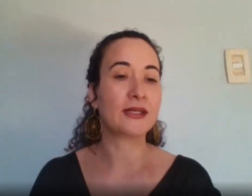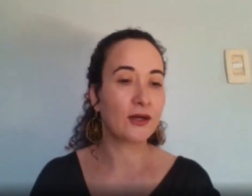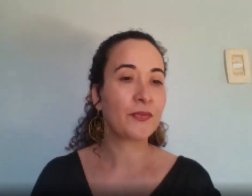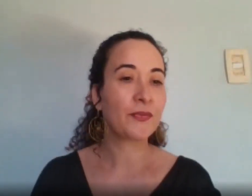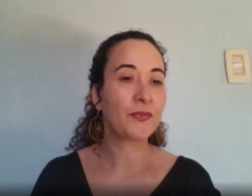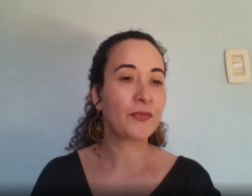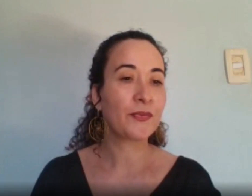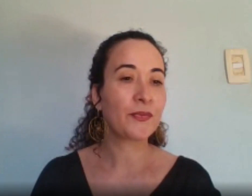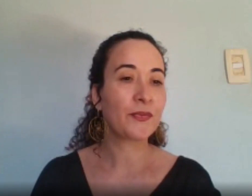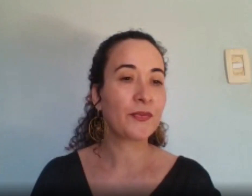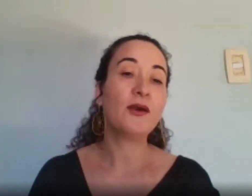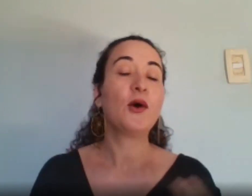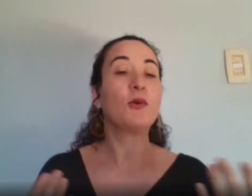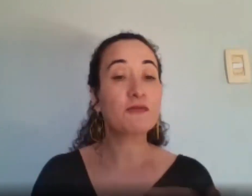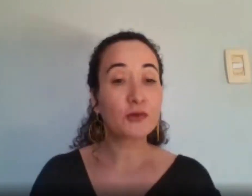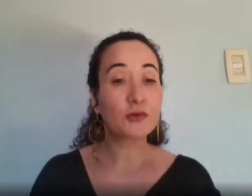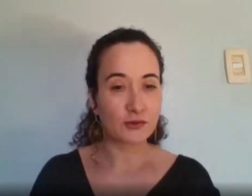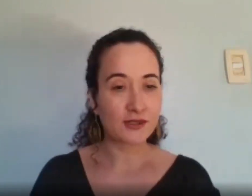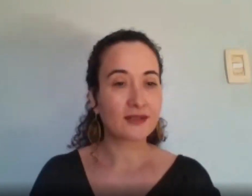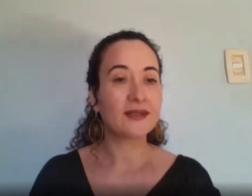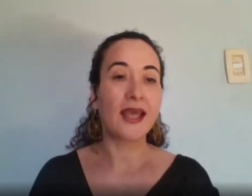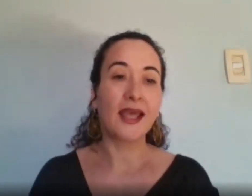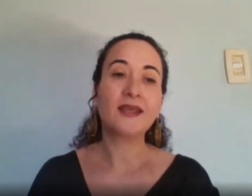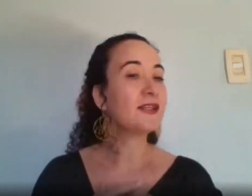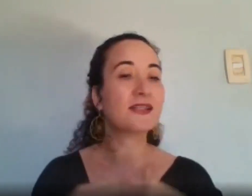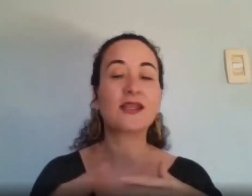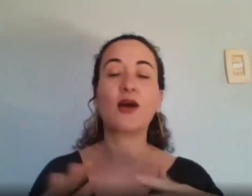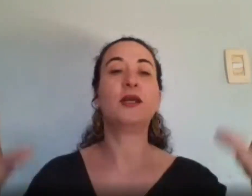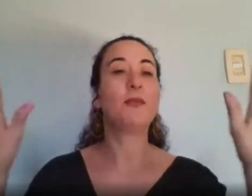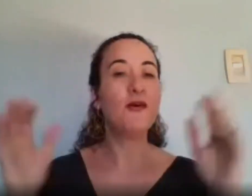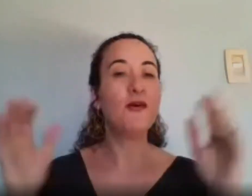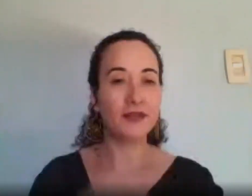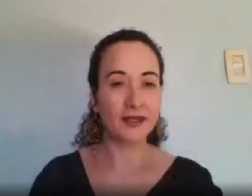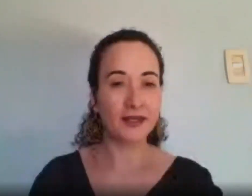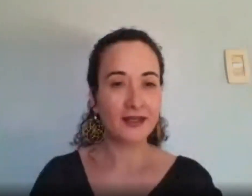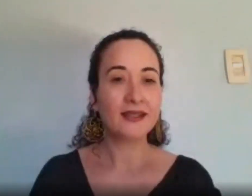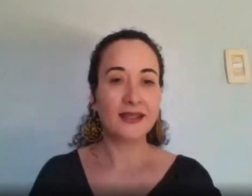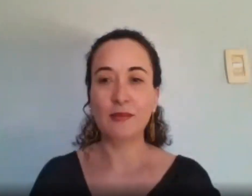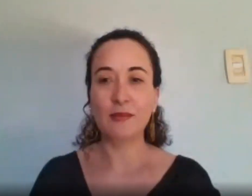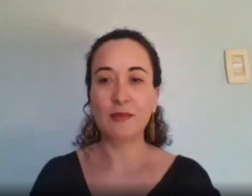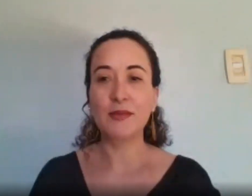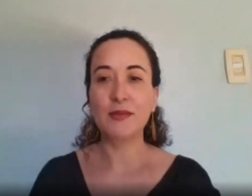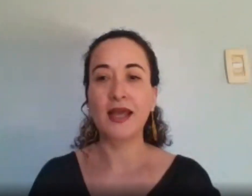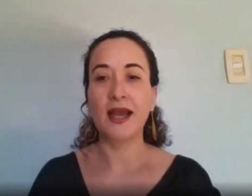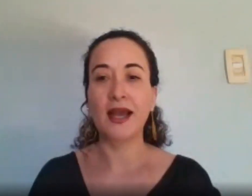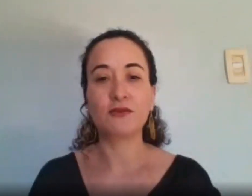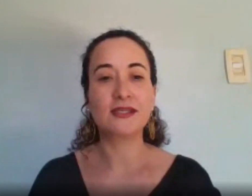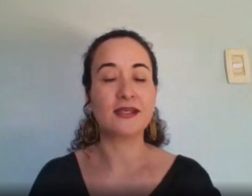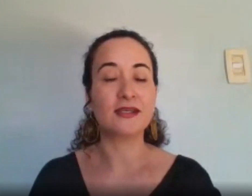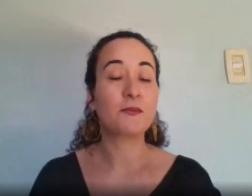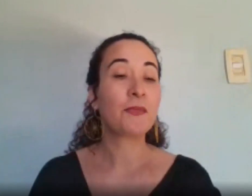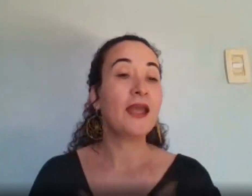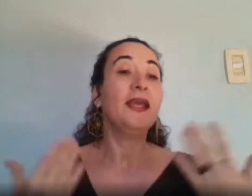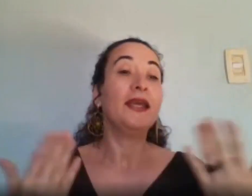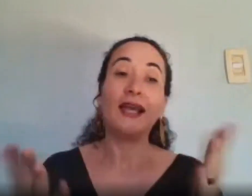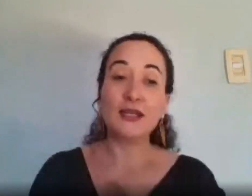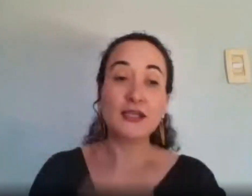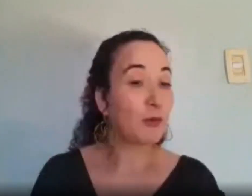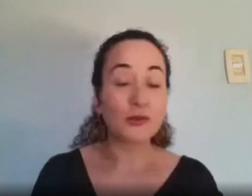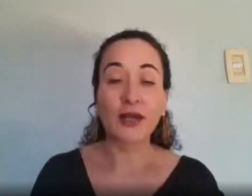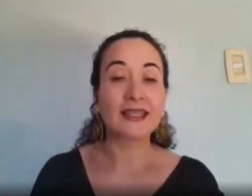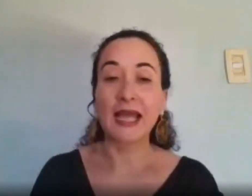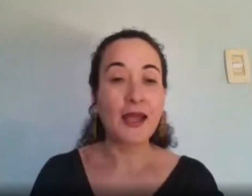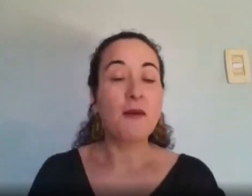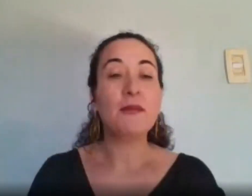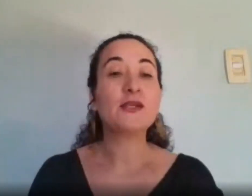essa formação, e colher os frutos, né, que estão aí por vir nessa caminhada de vocês. E aí,